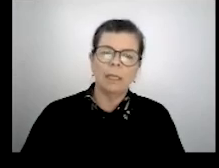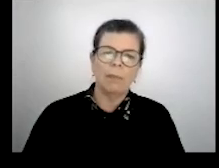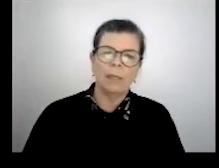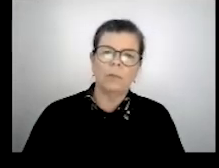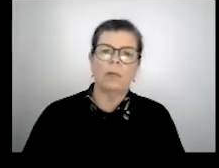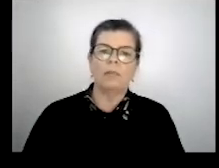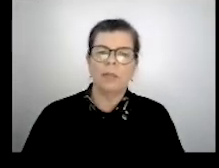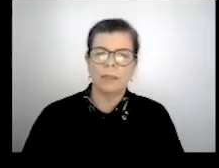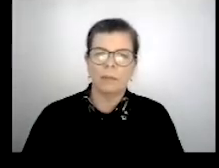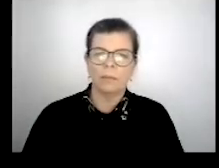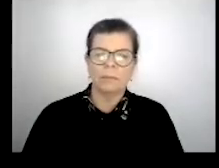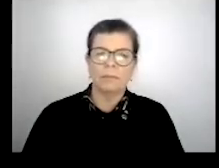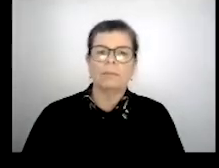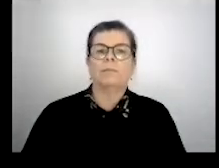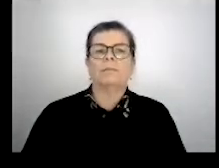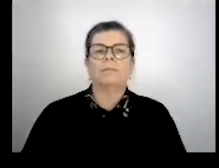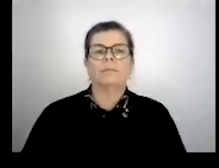de treinamento e qualificação.